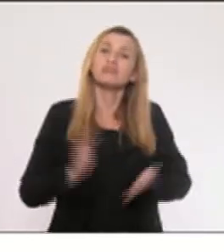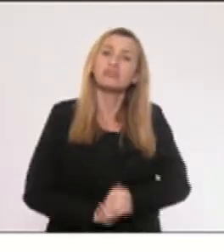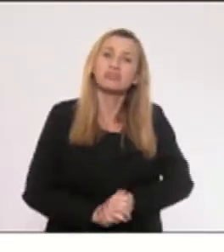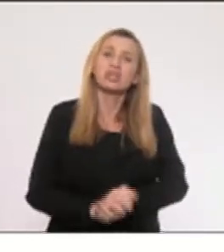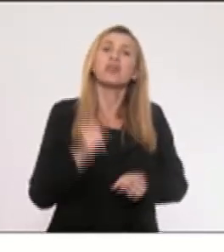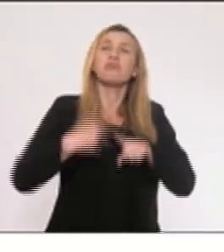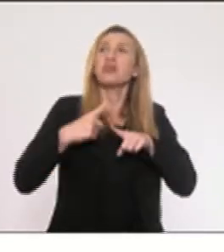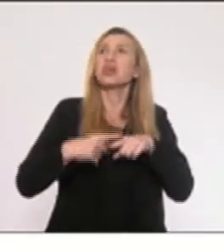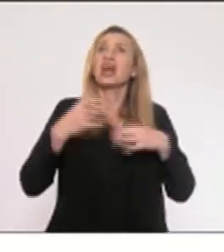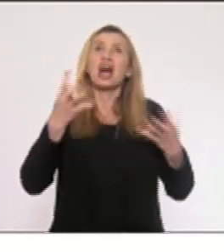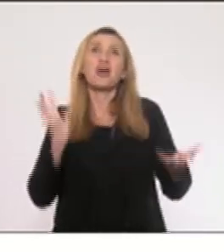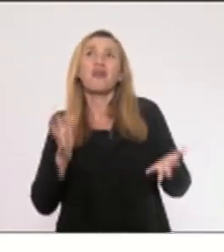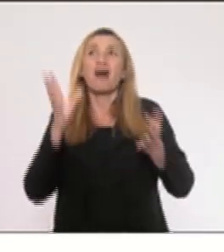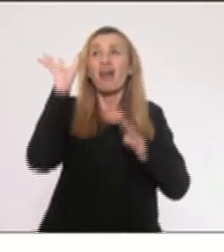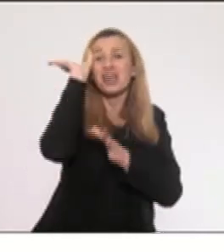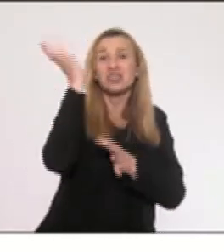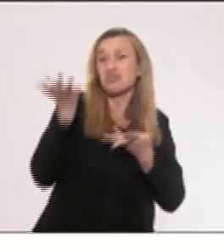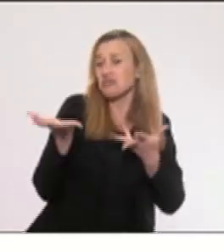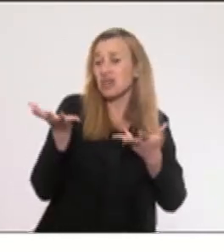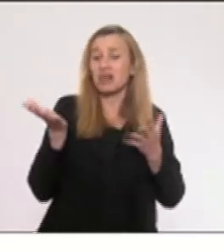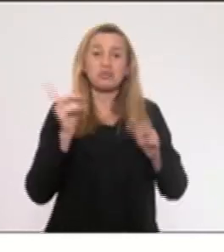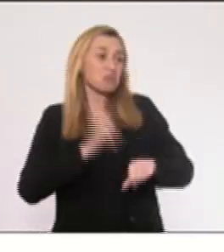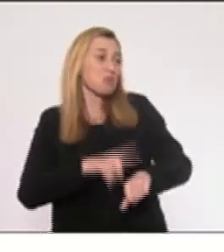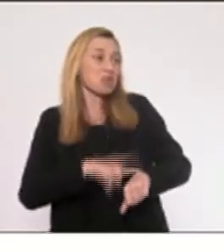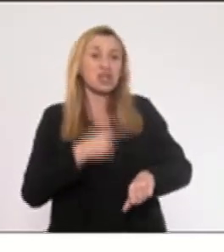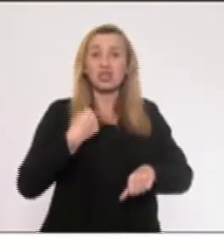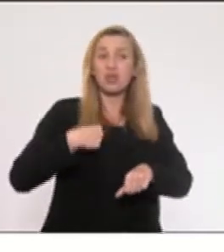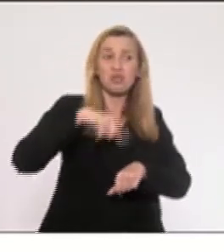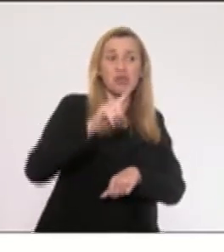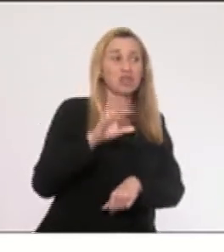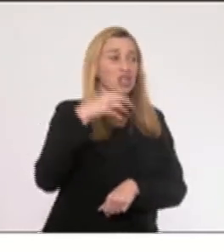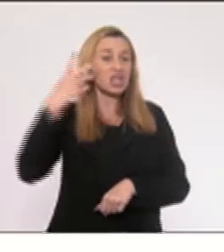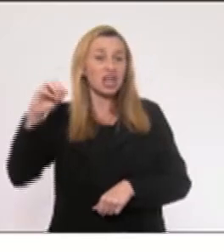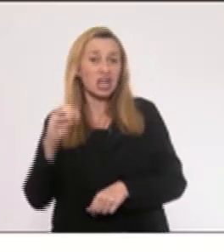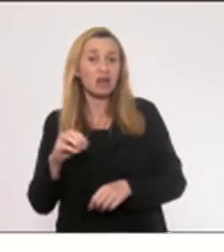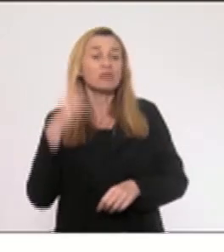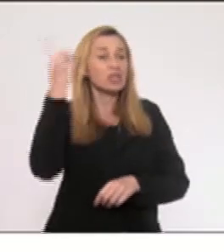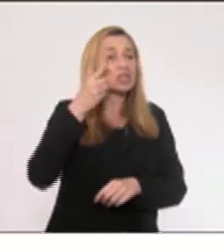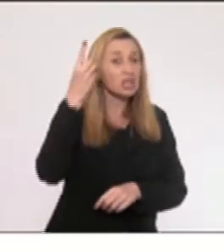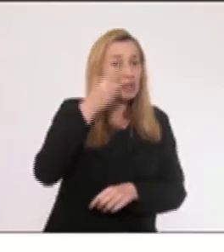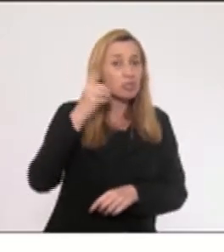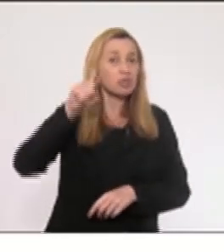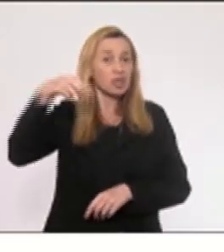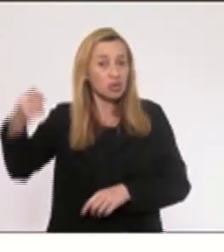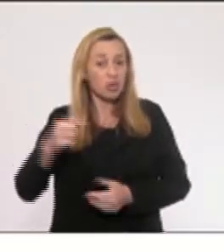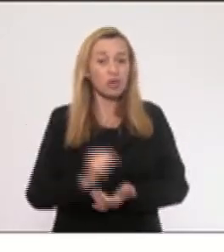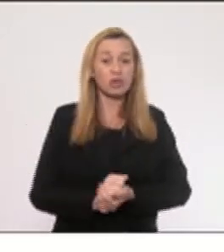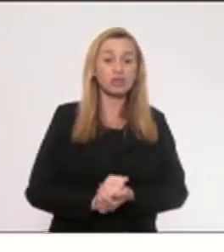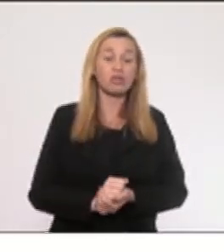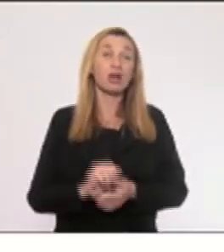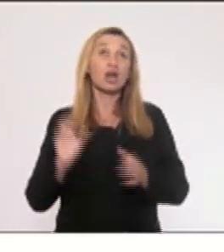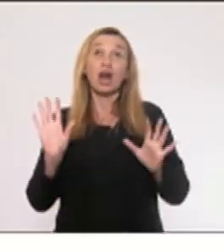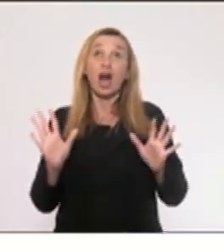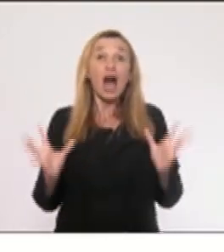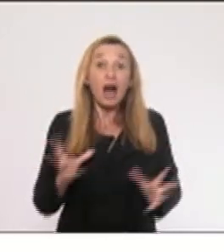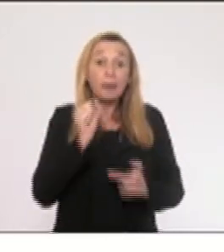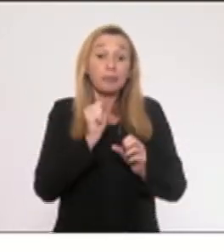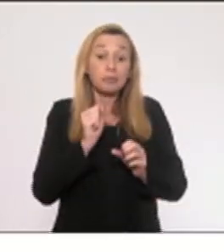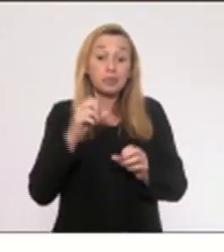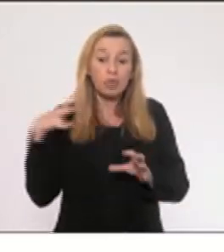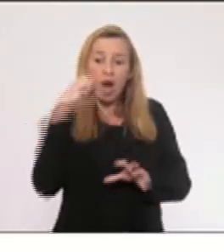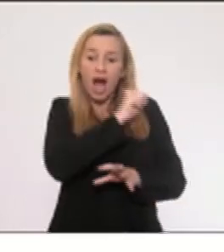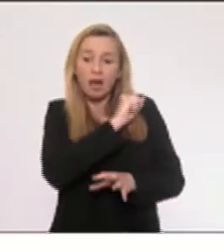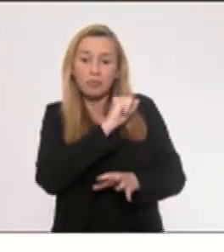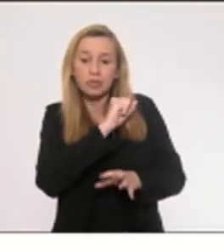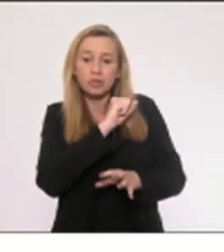Porque resolveram, coincidentemente, na hora que eu vou ao Canecão com o deputado Daniel Silveira, num passe de mágicas, saem